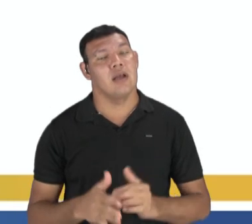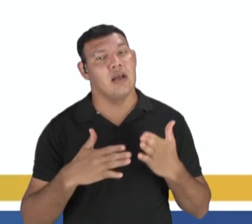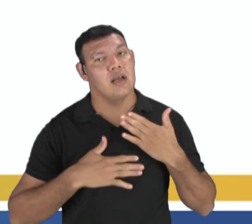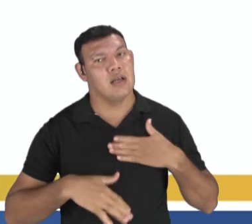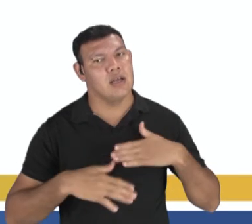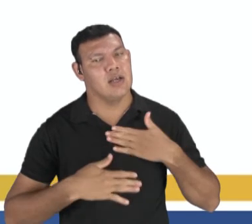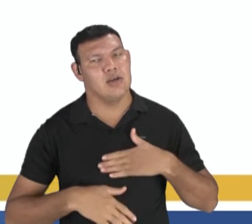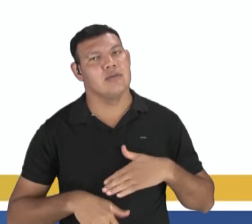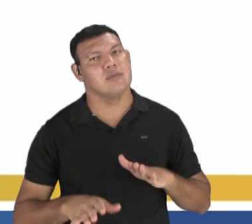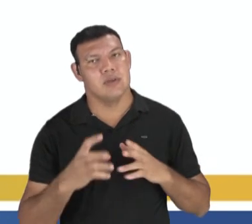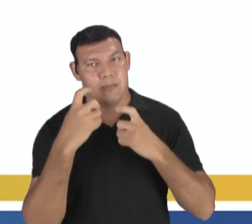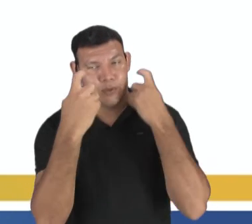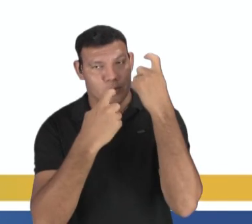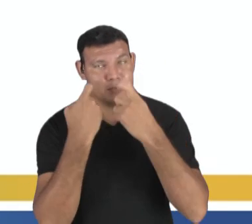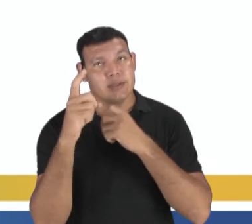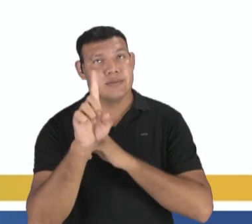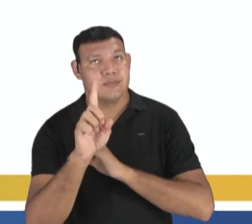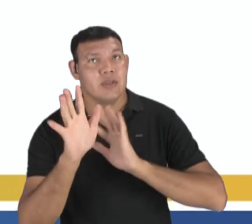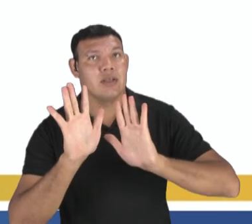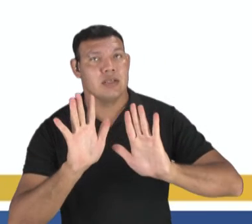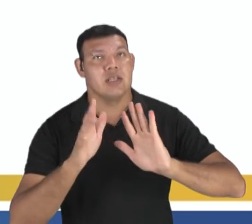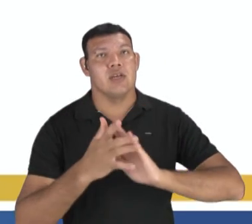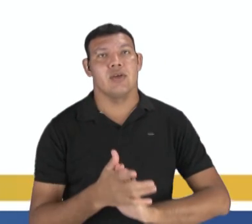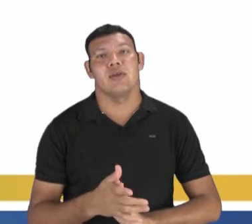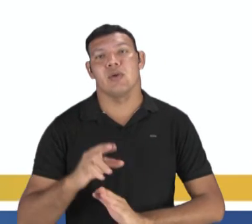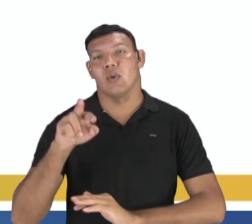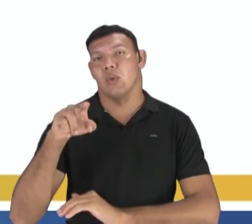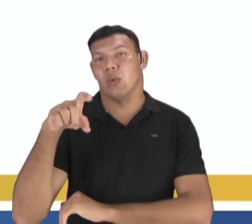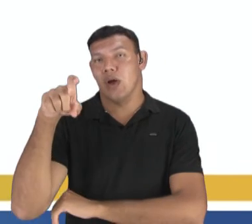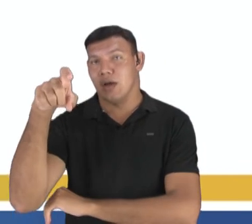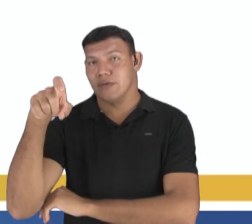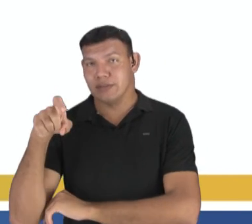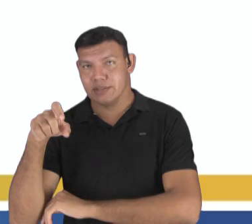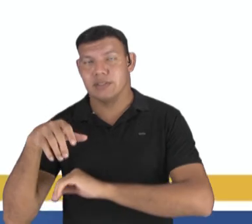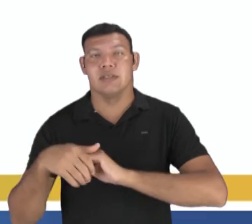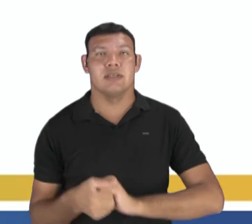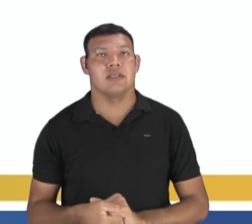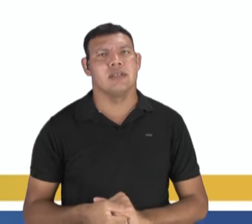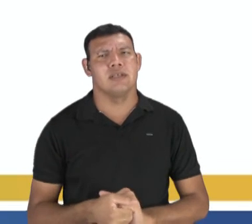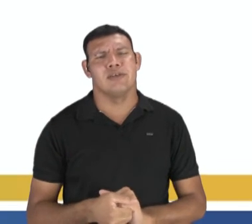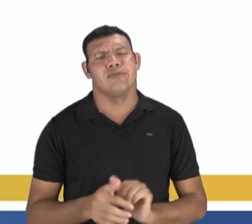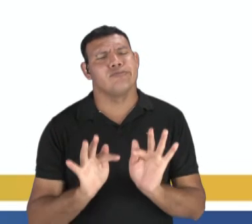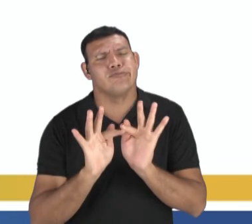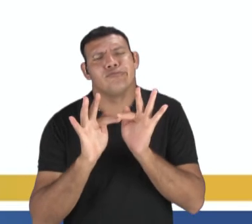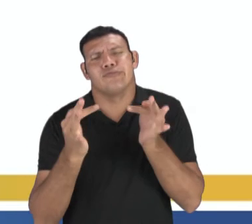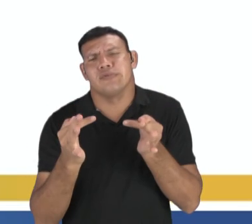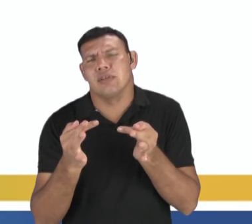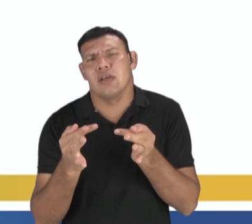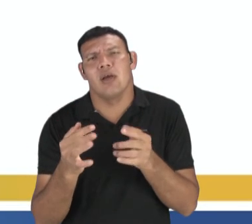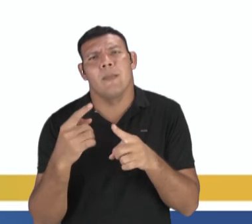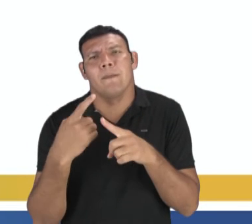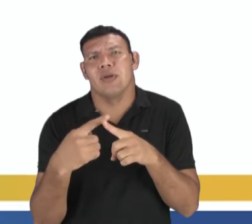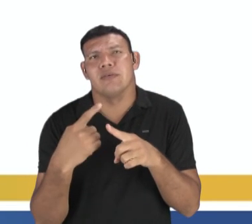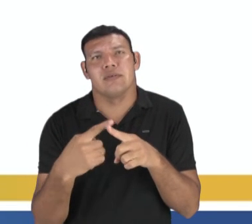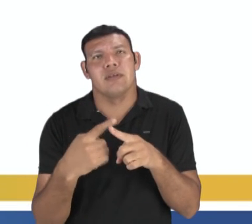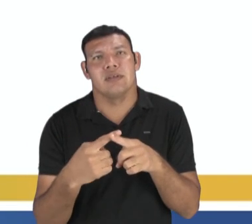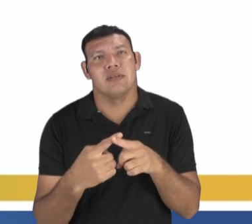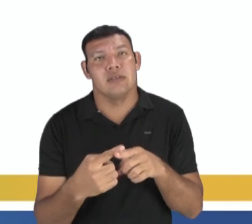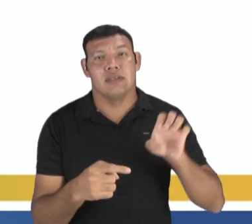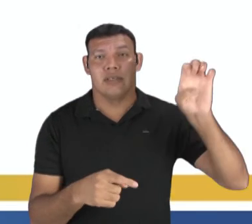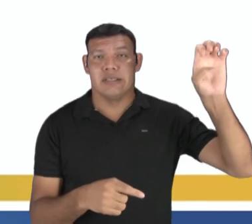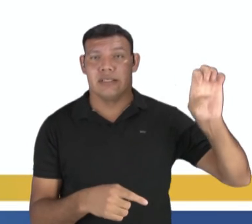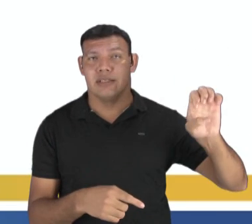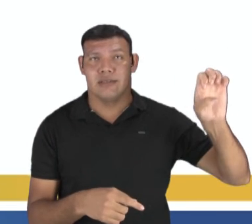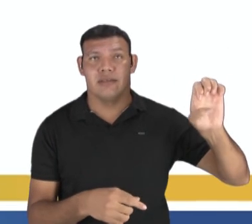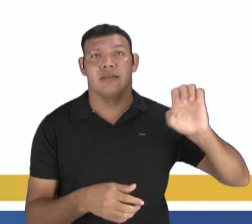questão. Isso vai ser igual a x. Por que eu coloquei x aqui, pessoal? Pessoal, simples, olha. O que está do lado